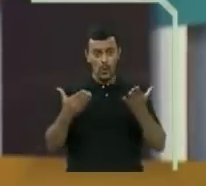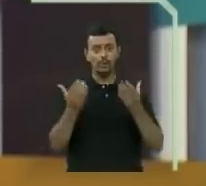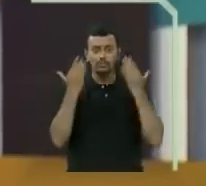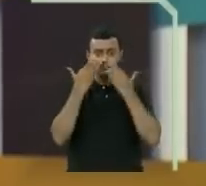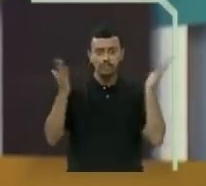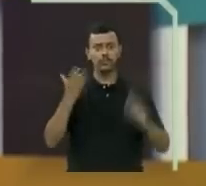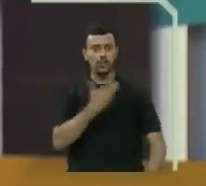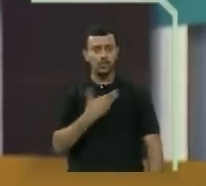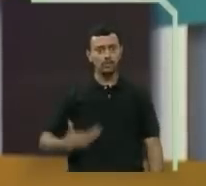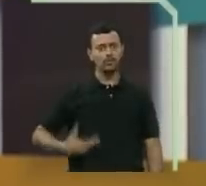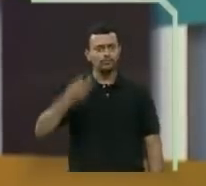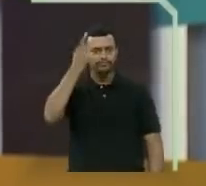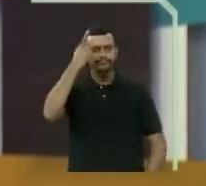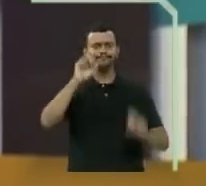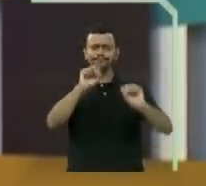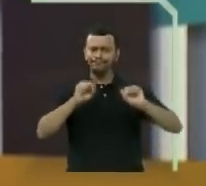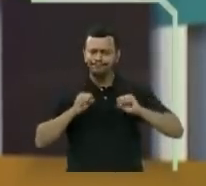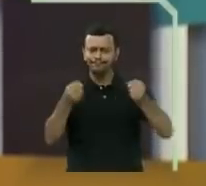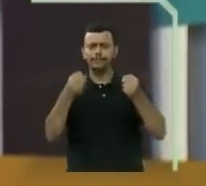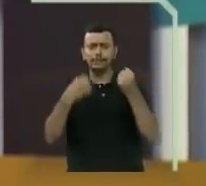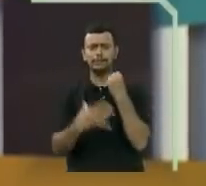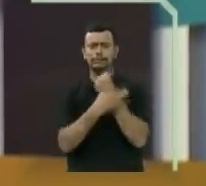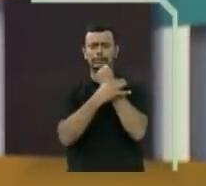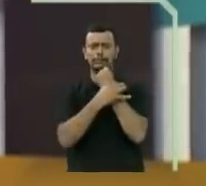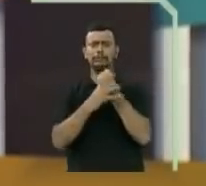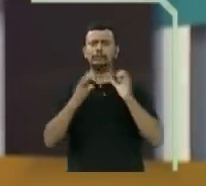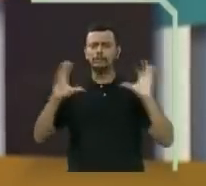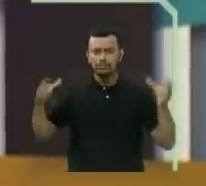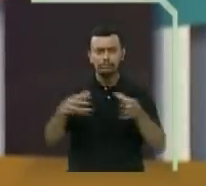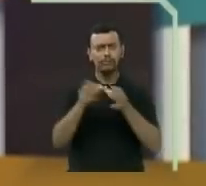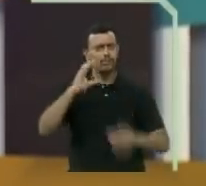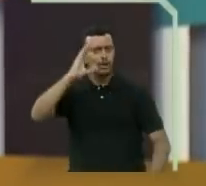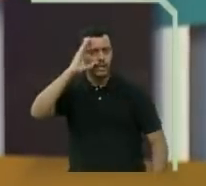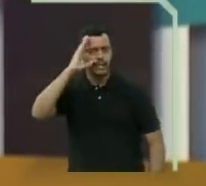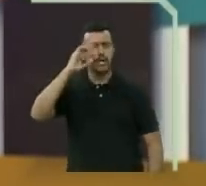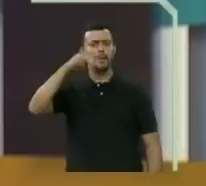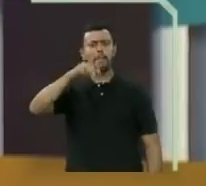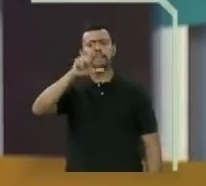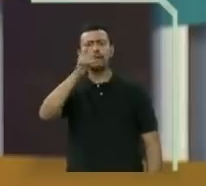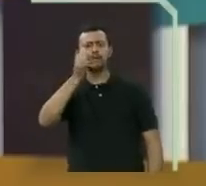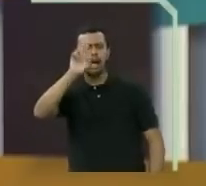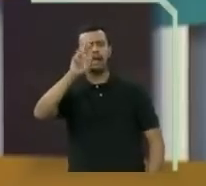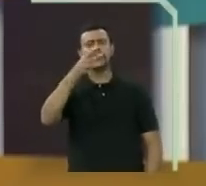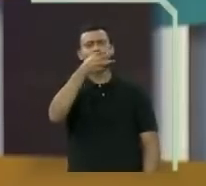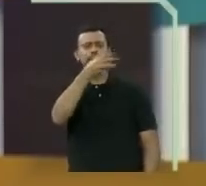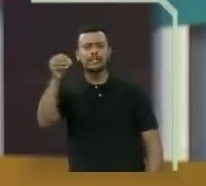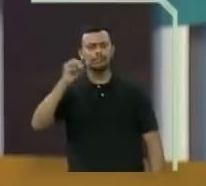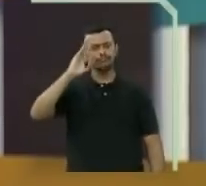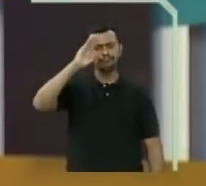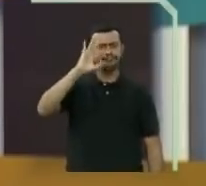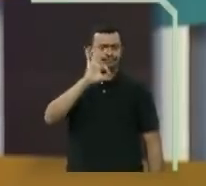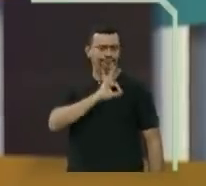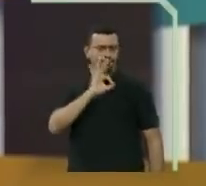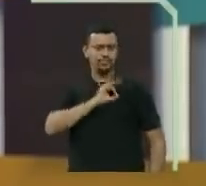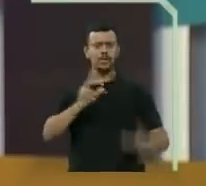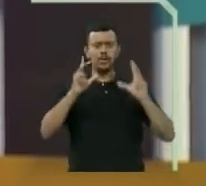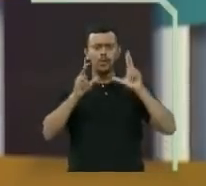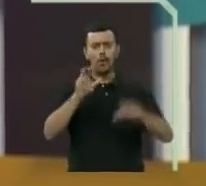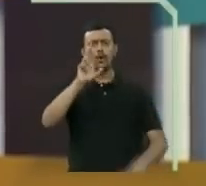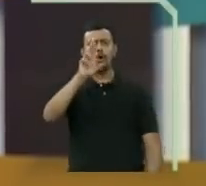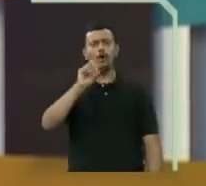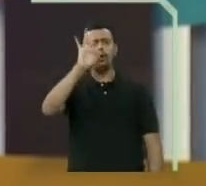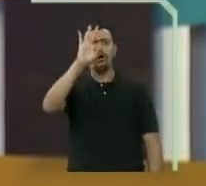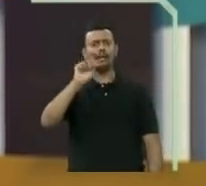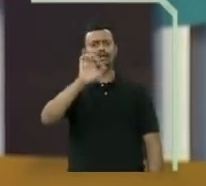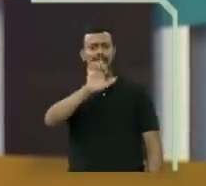pública, aumentando o contingente dos BAEPs, os Batalhões Especiais da Polícia Militar, com 300 policiais militares, padrão rota em todo o estado de São